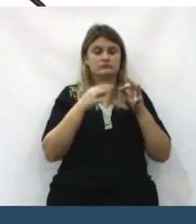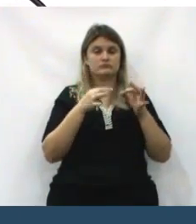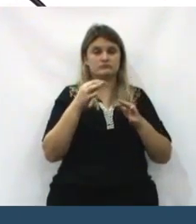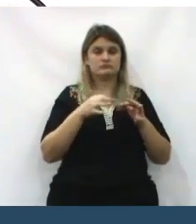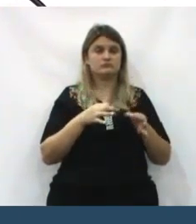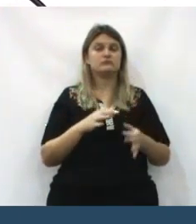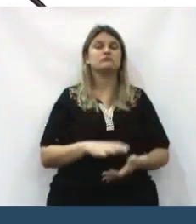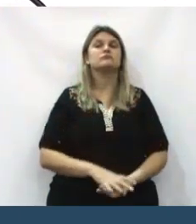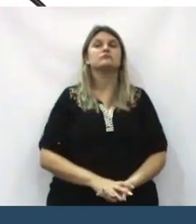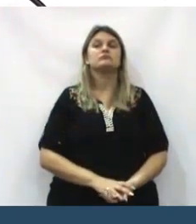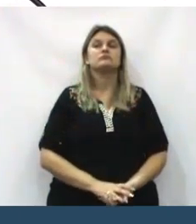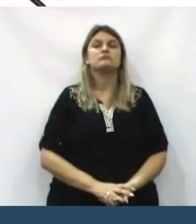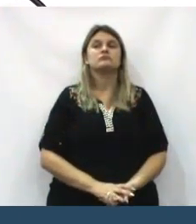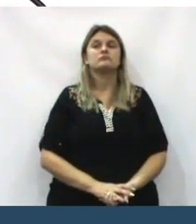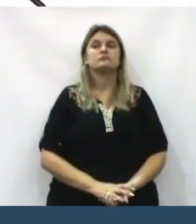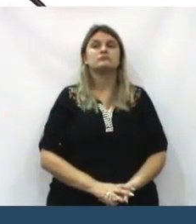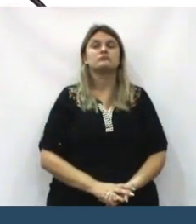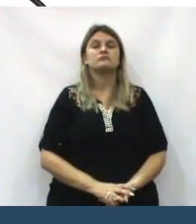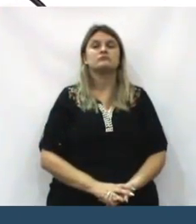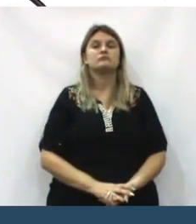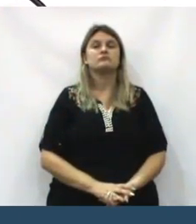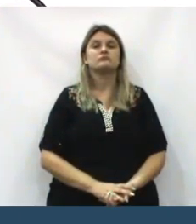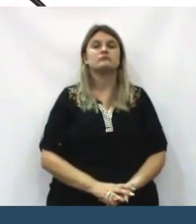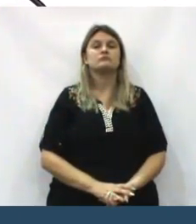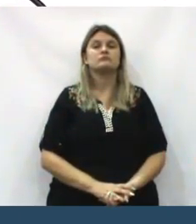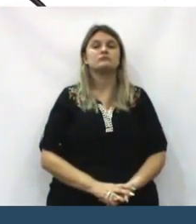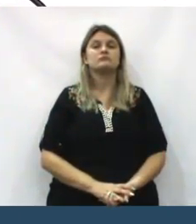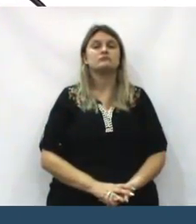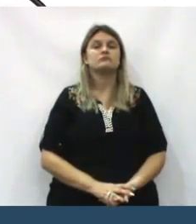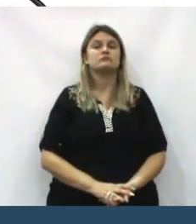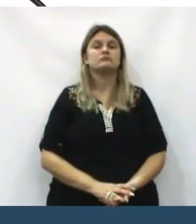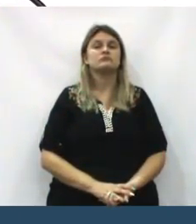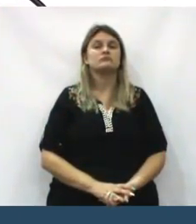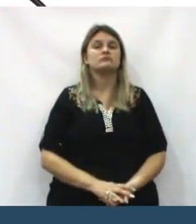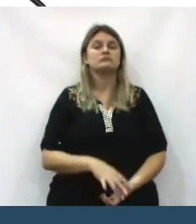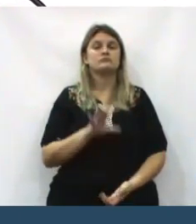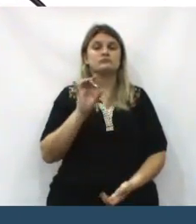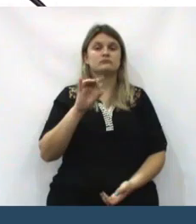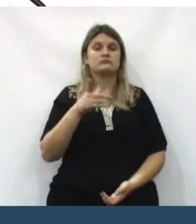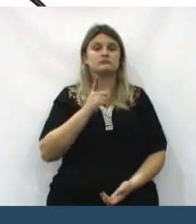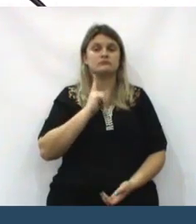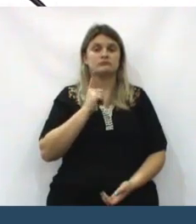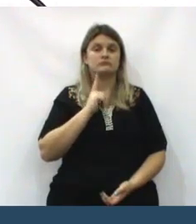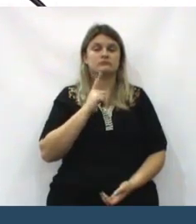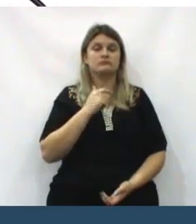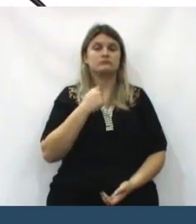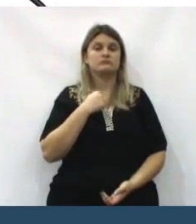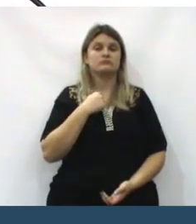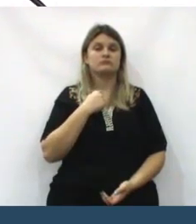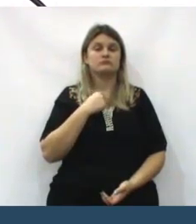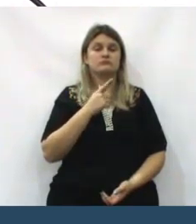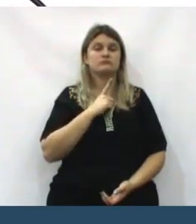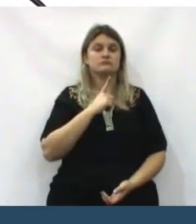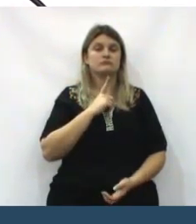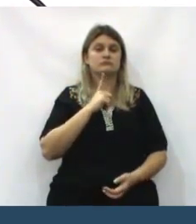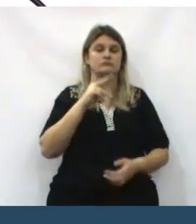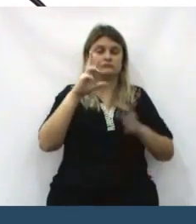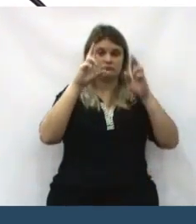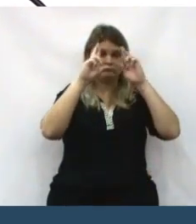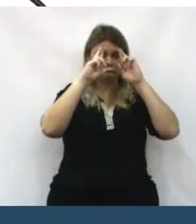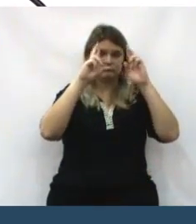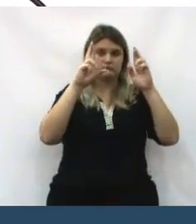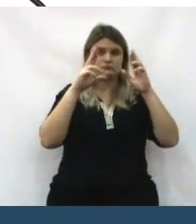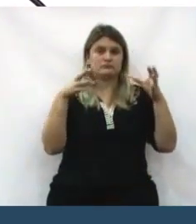julgamento, e só tenho a dizer que eu respeito a